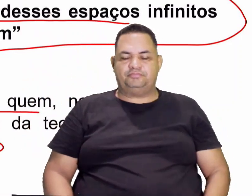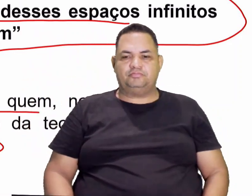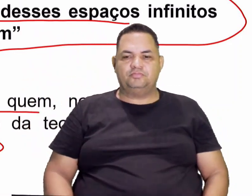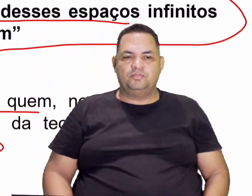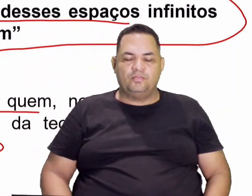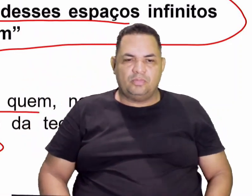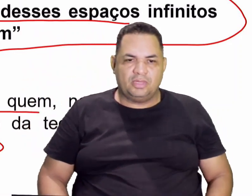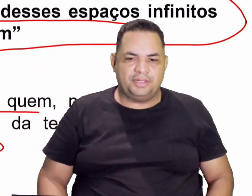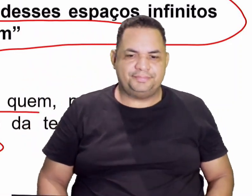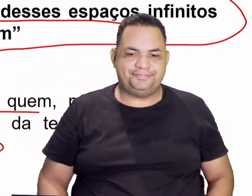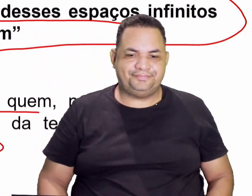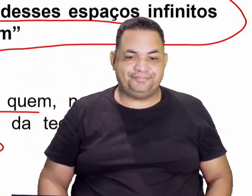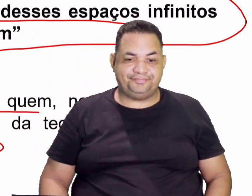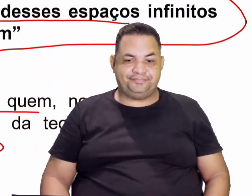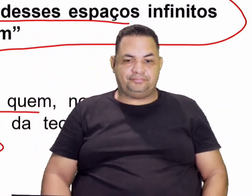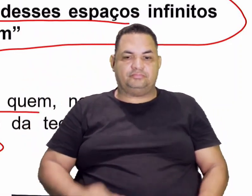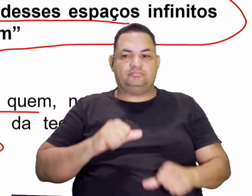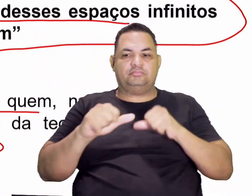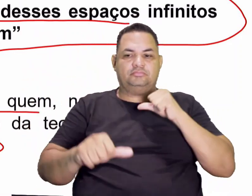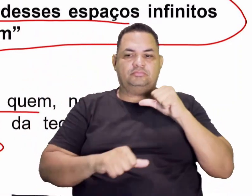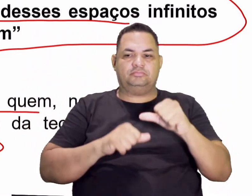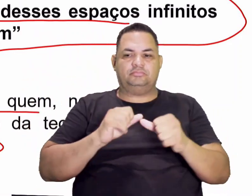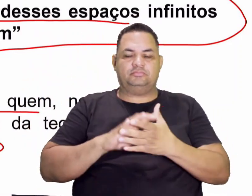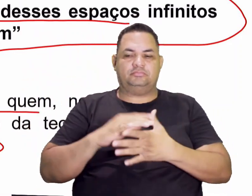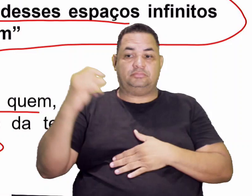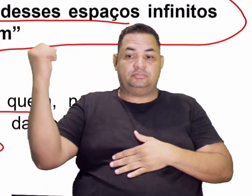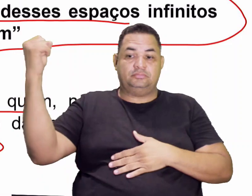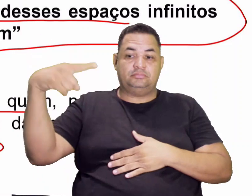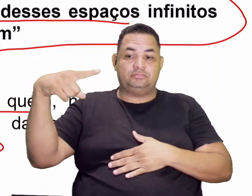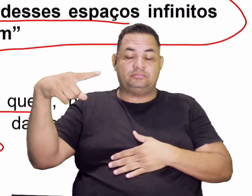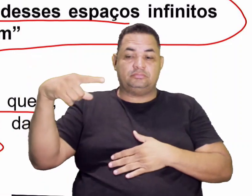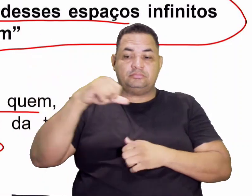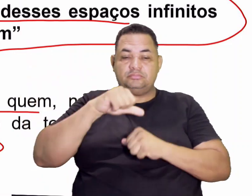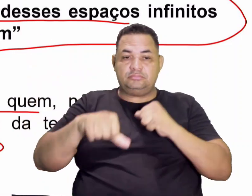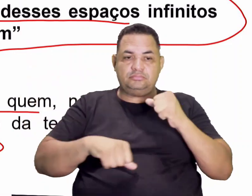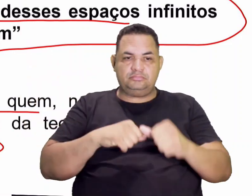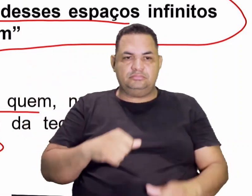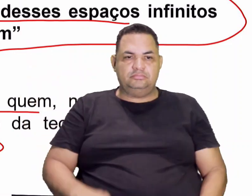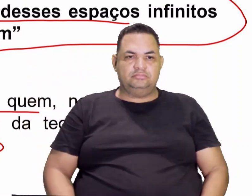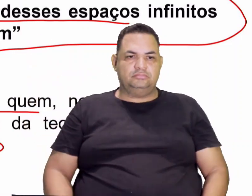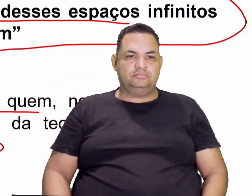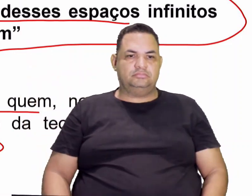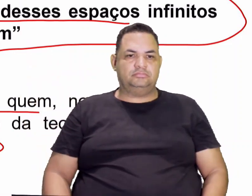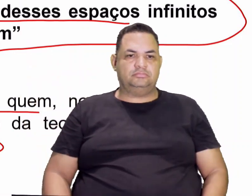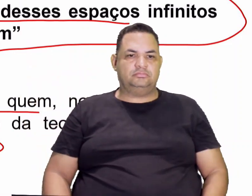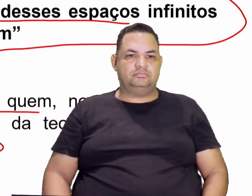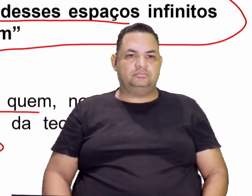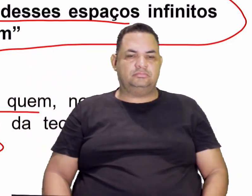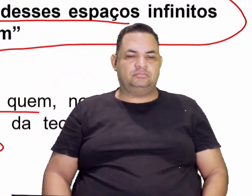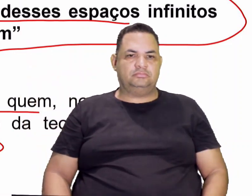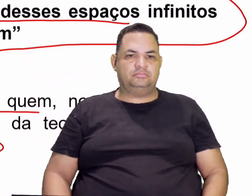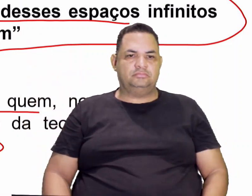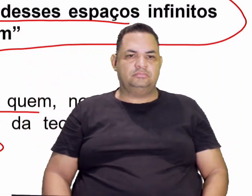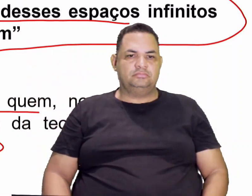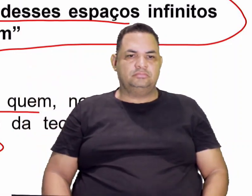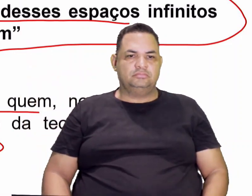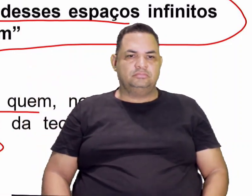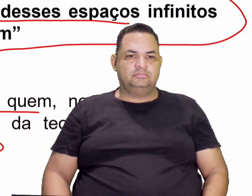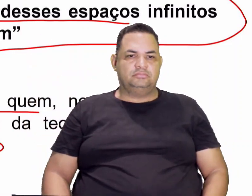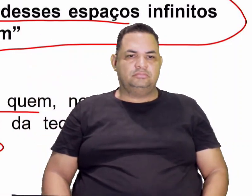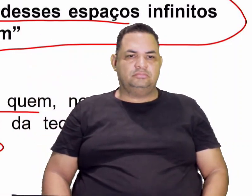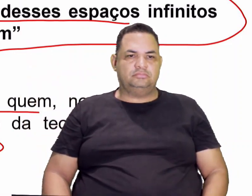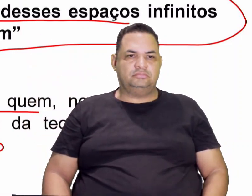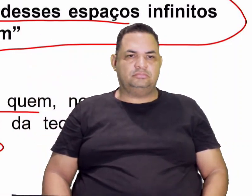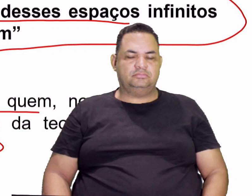Já não era mais a Terra, agora é o Sol, ó. A Terra ficou mais ou menos aqui, a Terra. Gira em torno